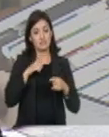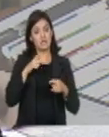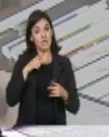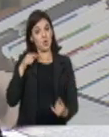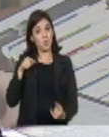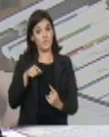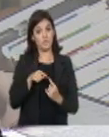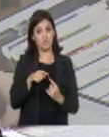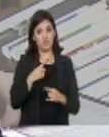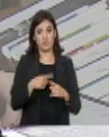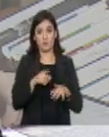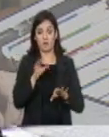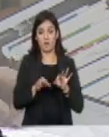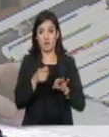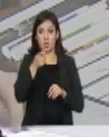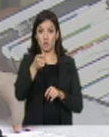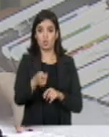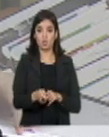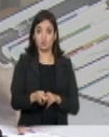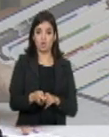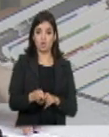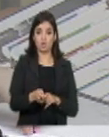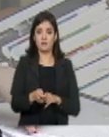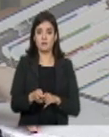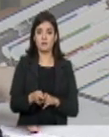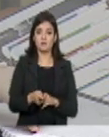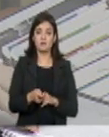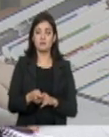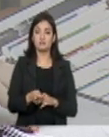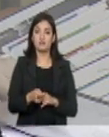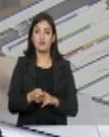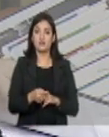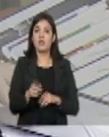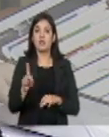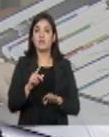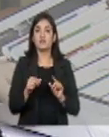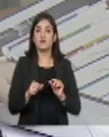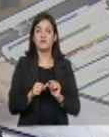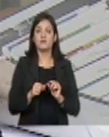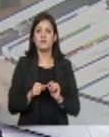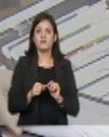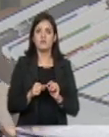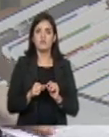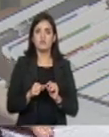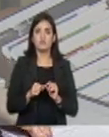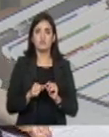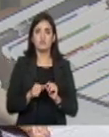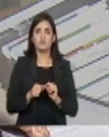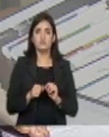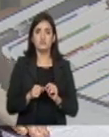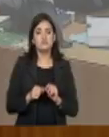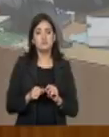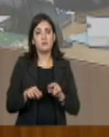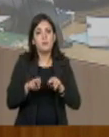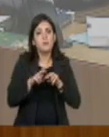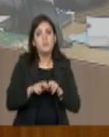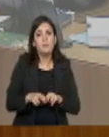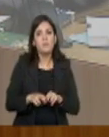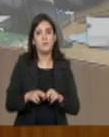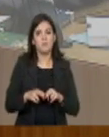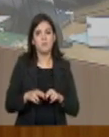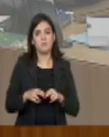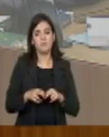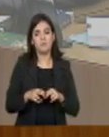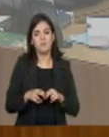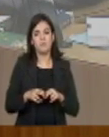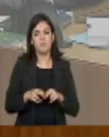o juiz não age de ofício nem independentemente de provocação, nesses casos. Agora, nem o